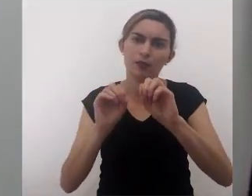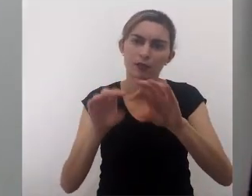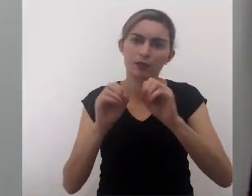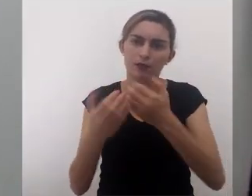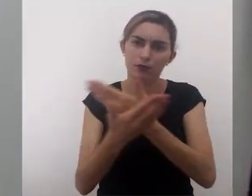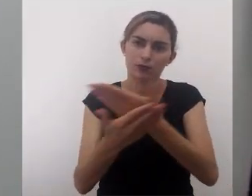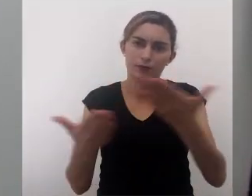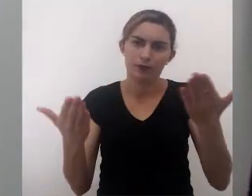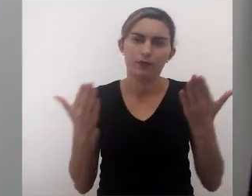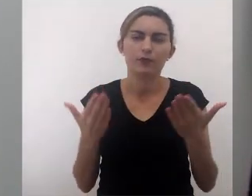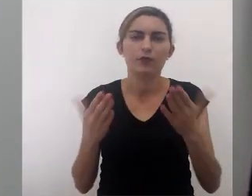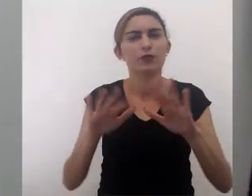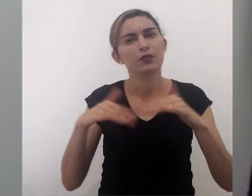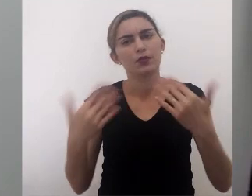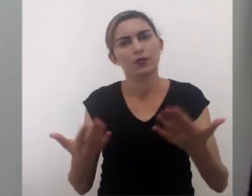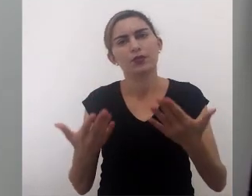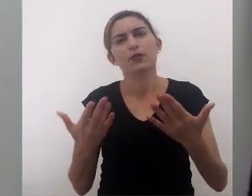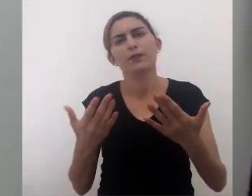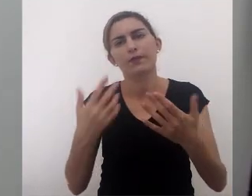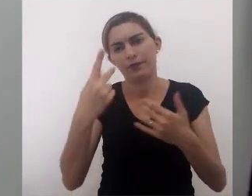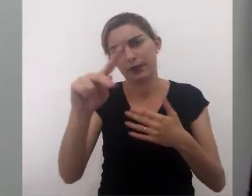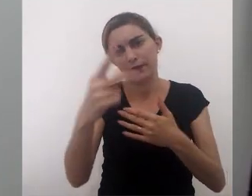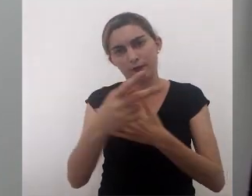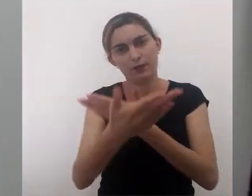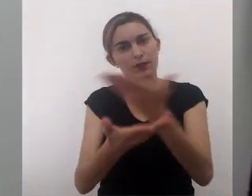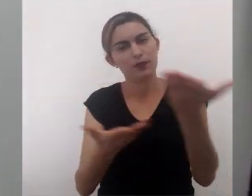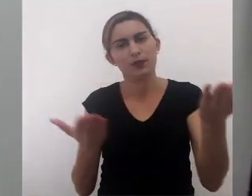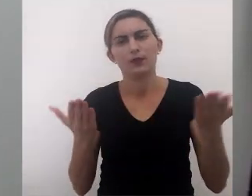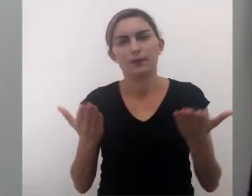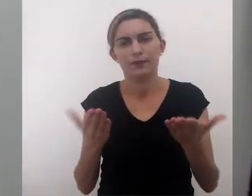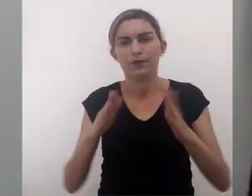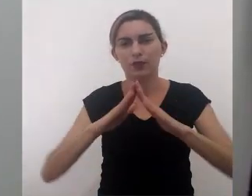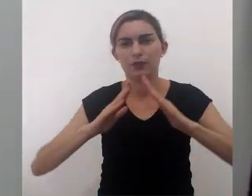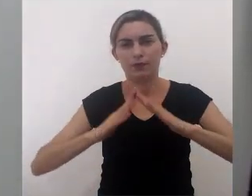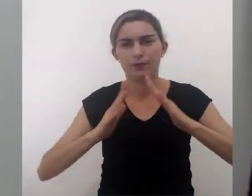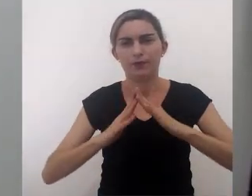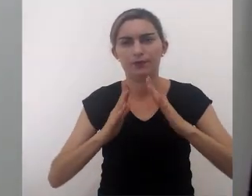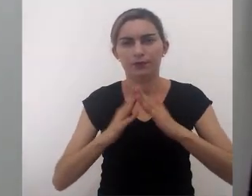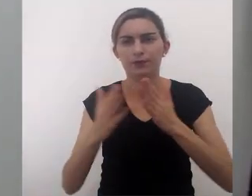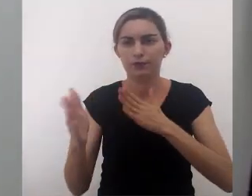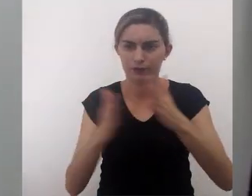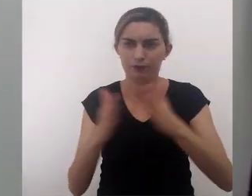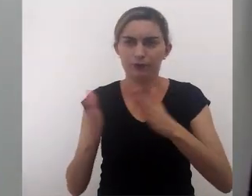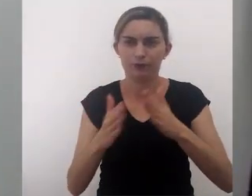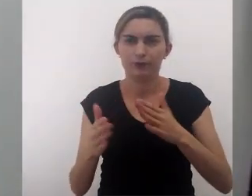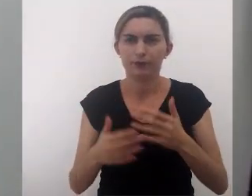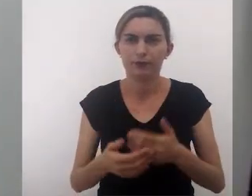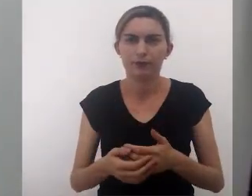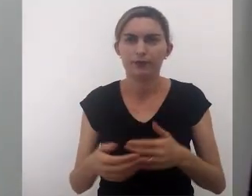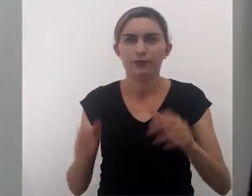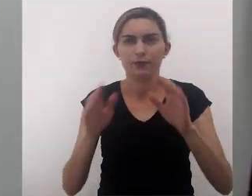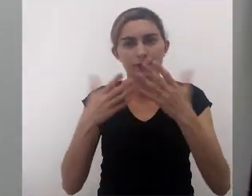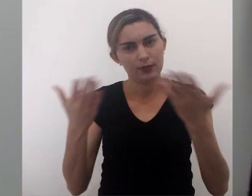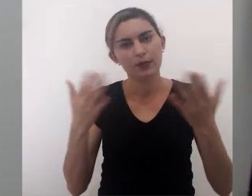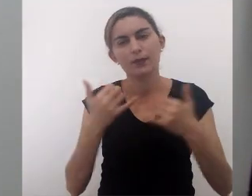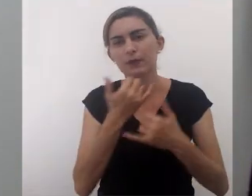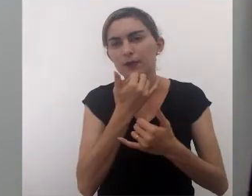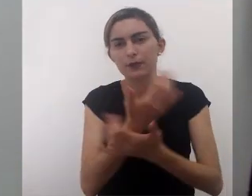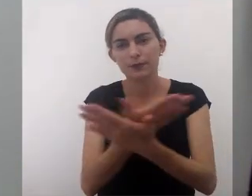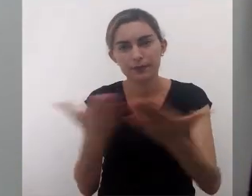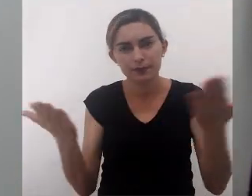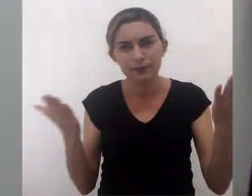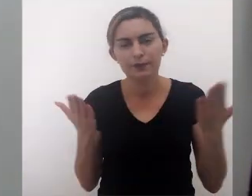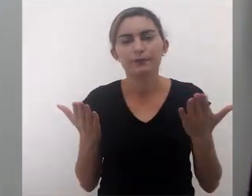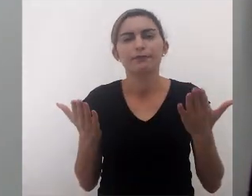essas aulas para você. Essas aulas foram feitas para você que está em casa nesse exato momento. Aqui